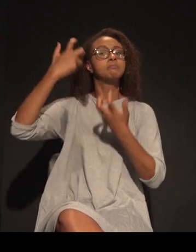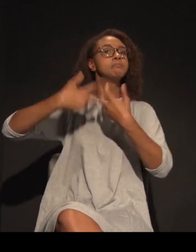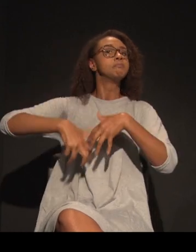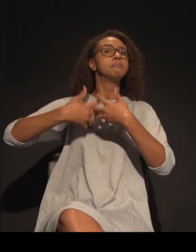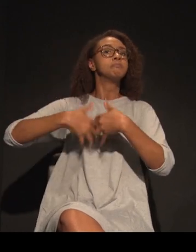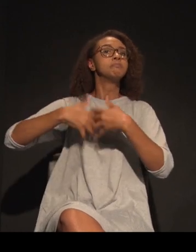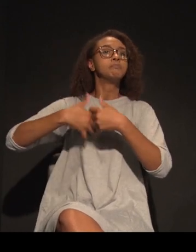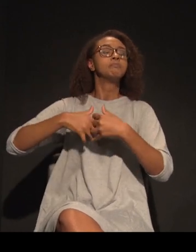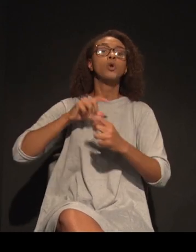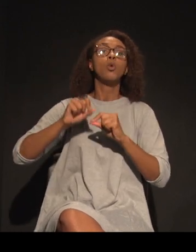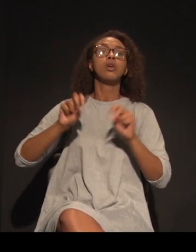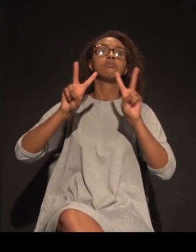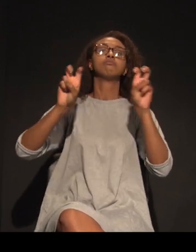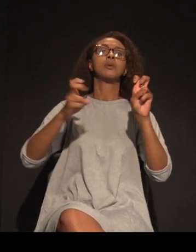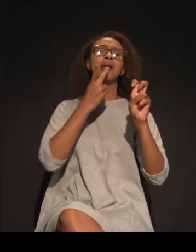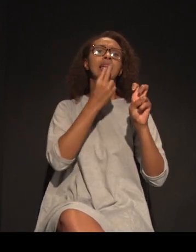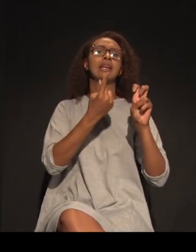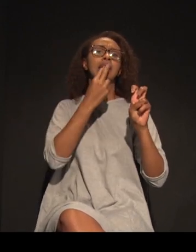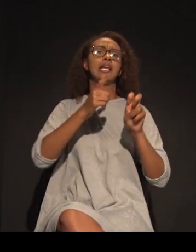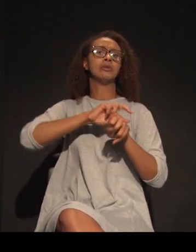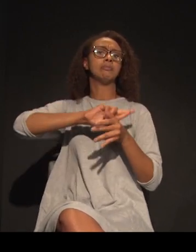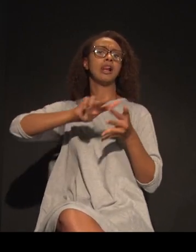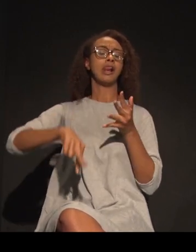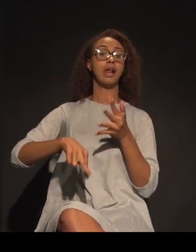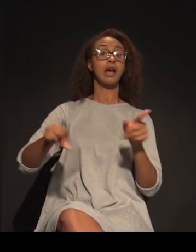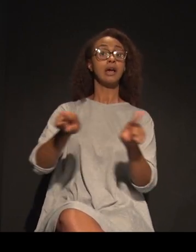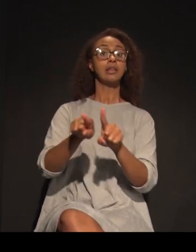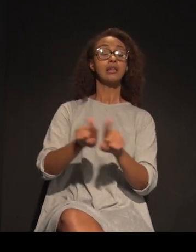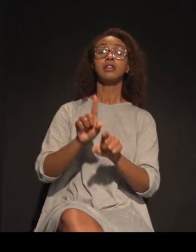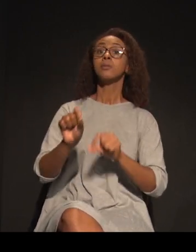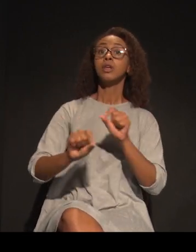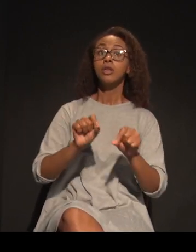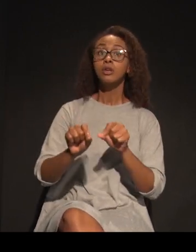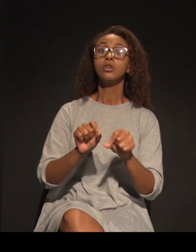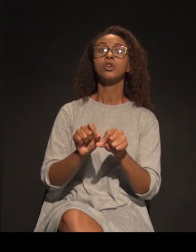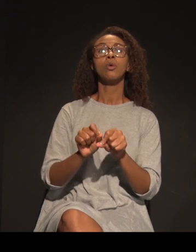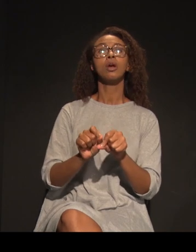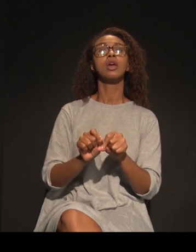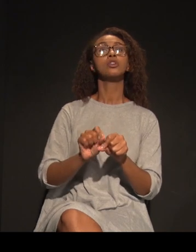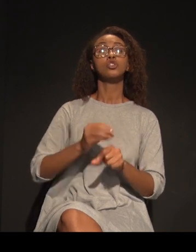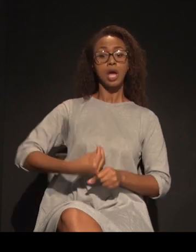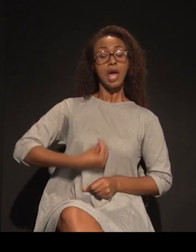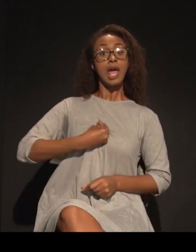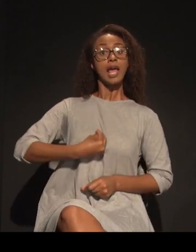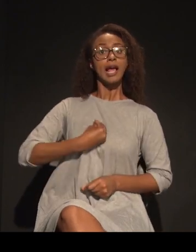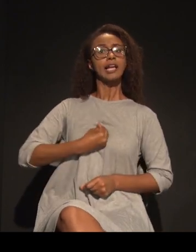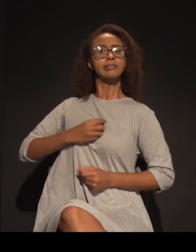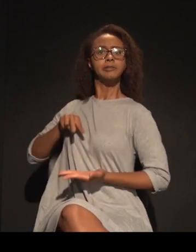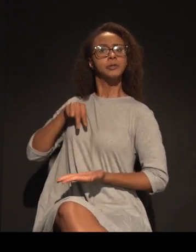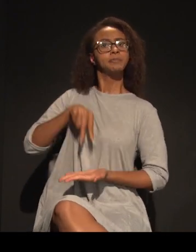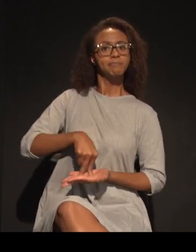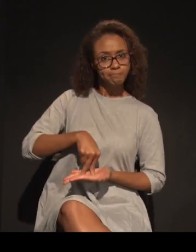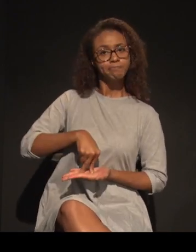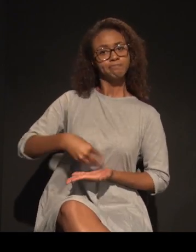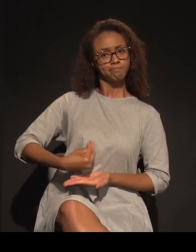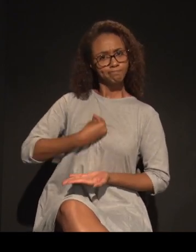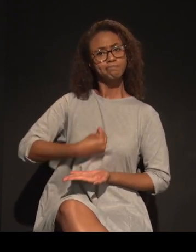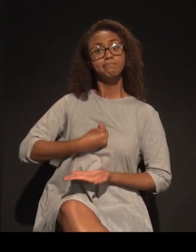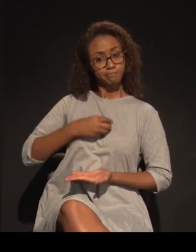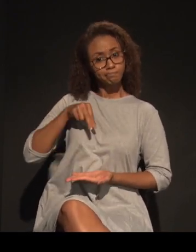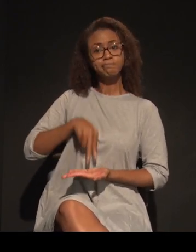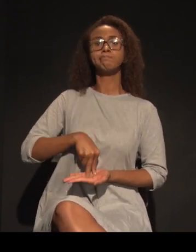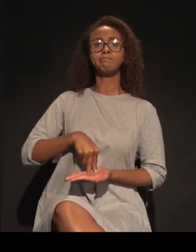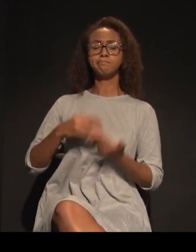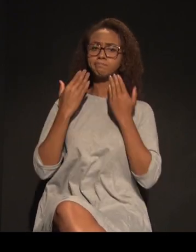das línguas mas também como uma forma de resistência a base da nossa reflexão é isso a